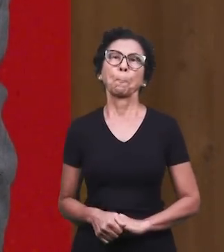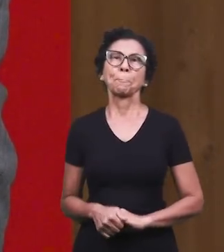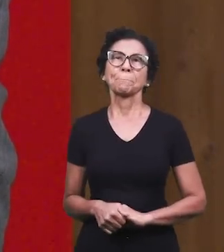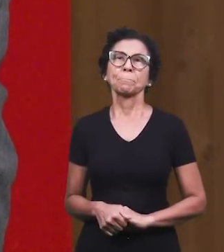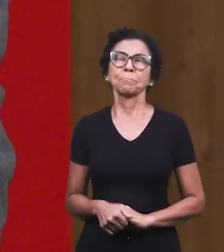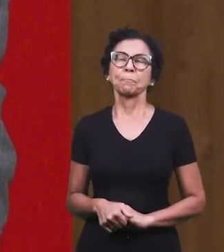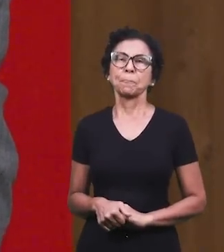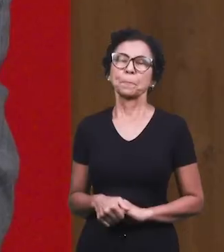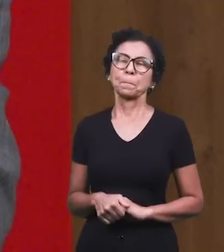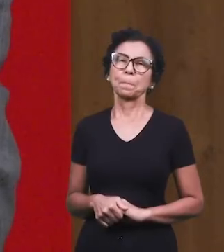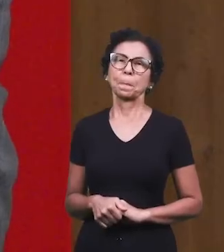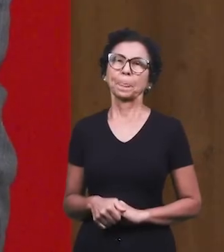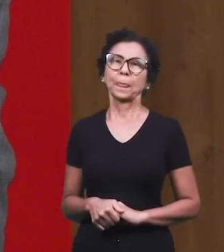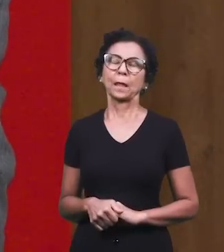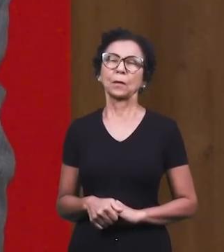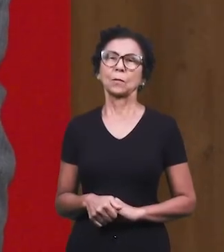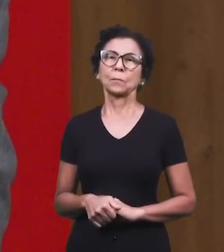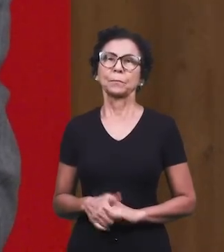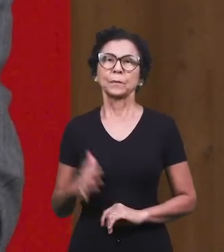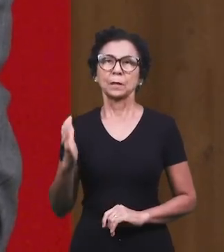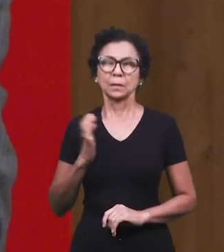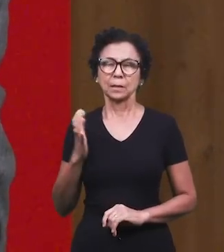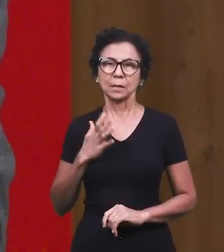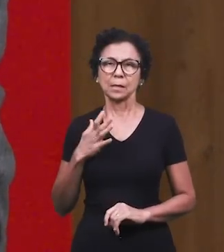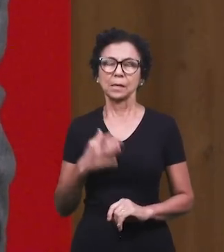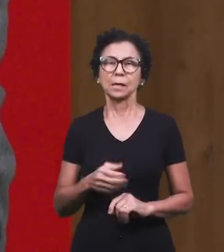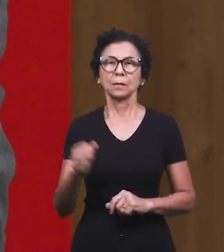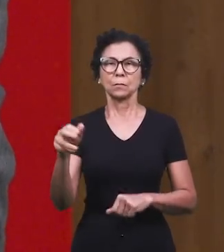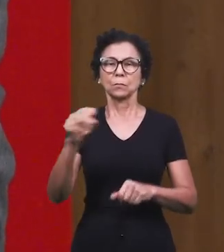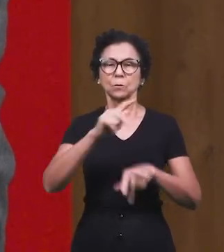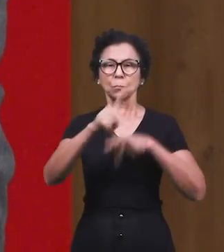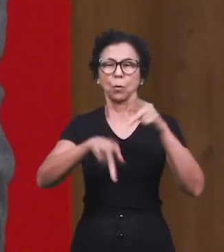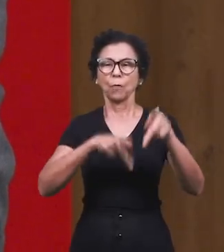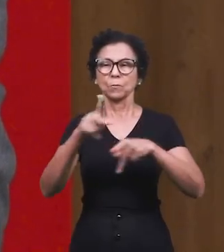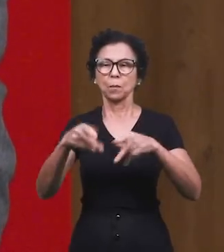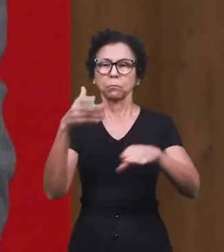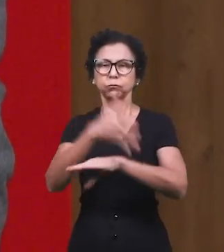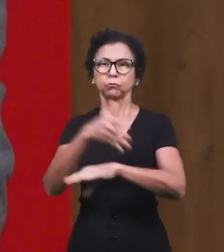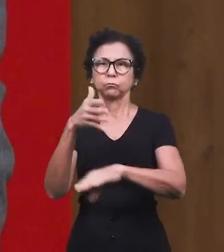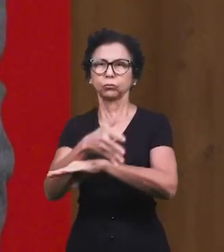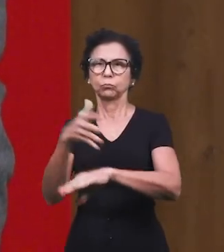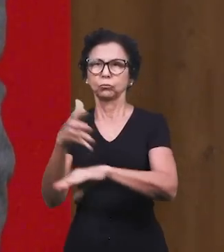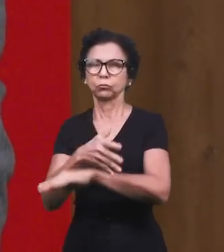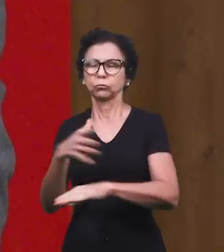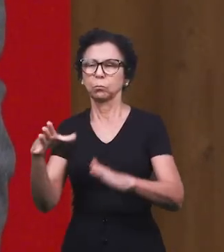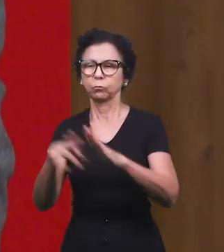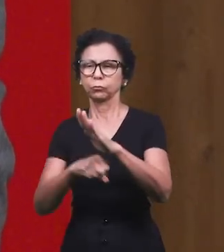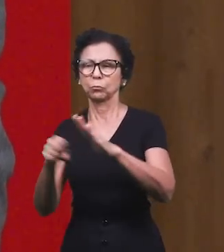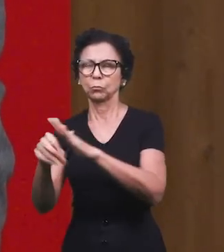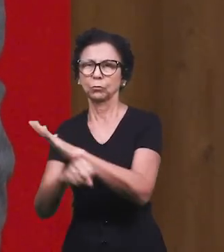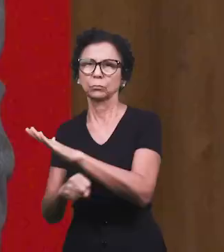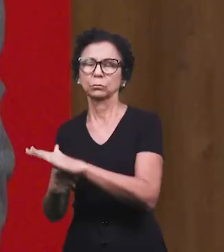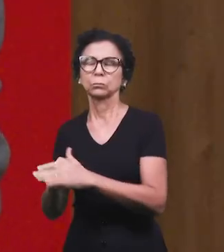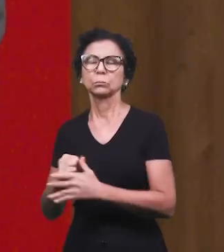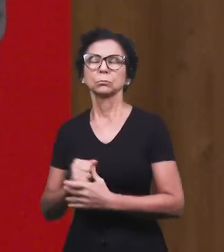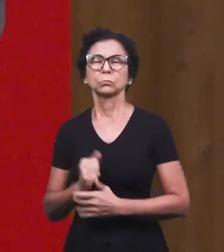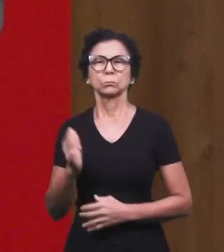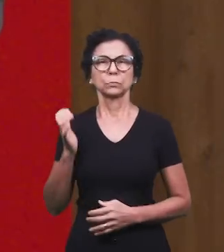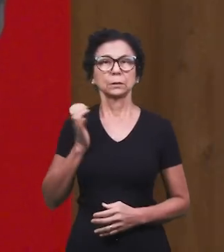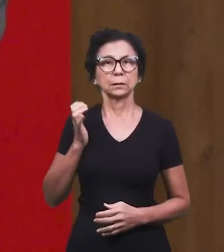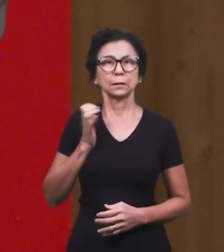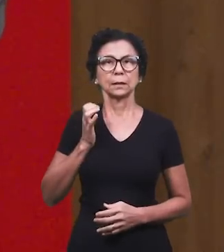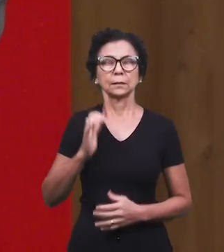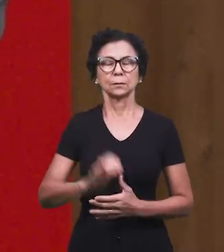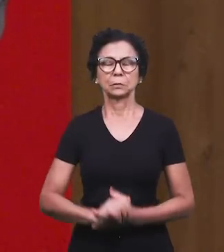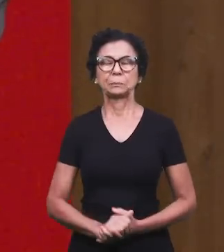conquistava e que adquiria riqueza, saqueava os outros povos. Tudo bem. Mas